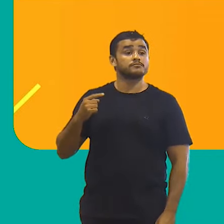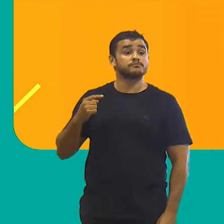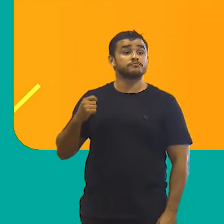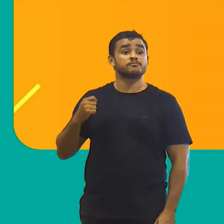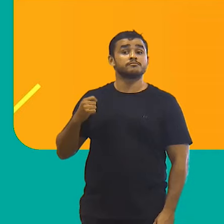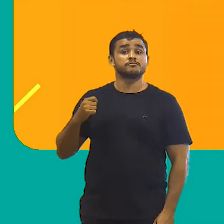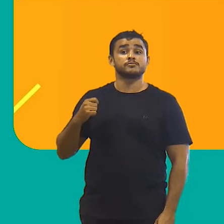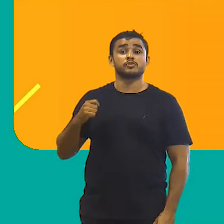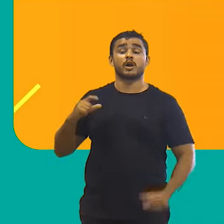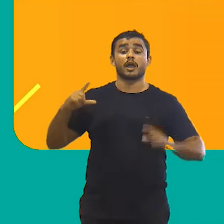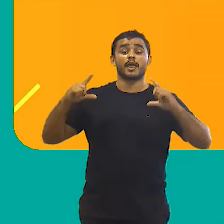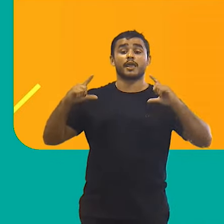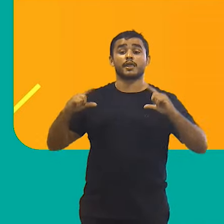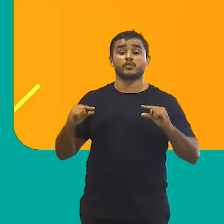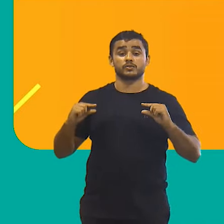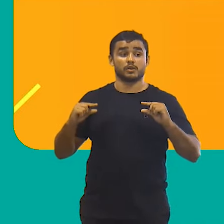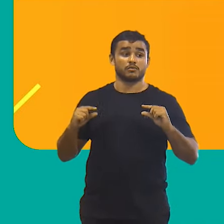redução.